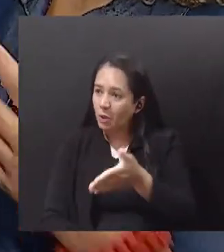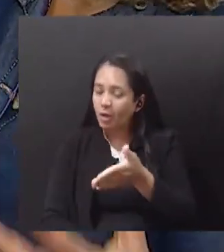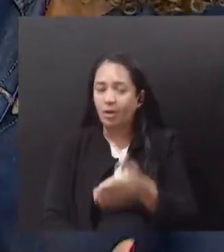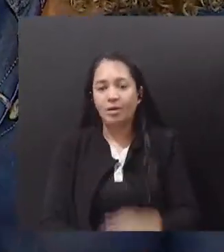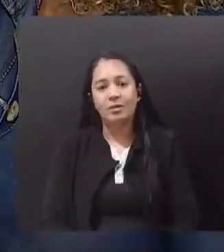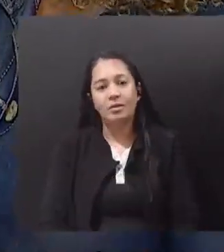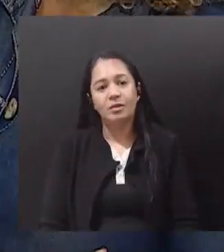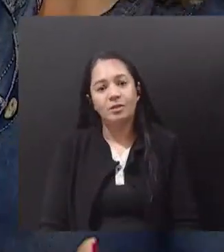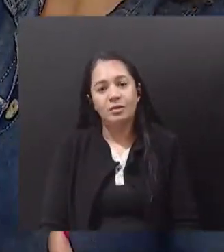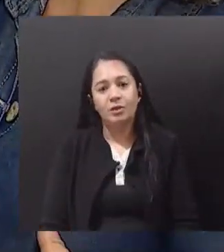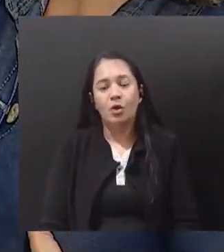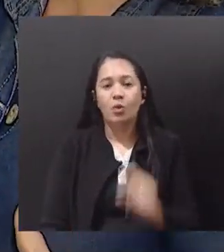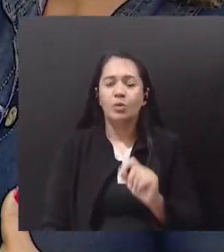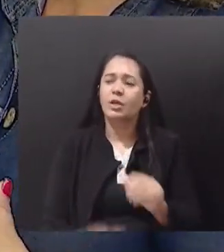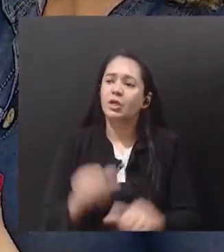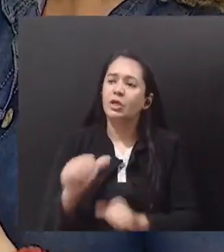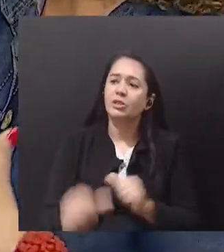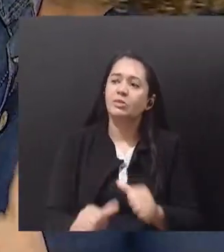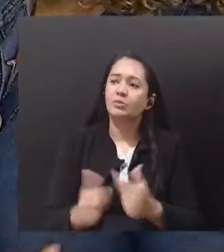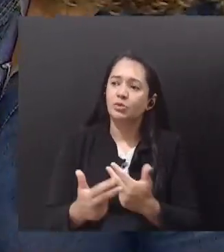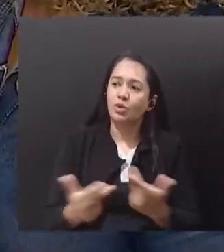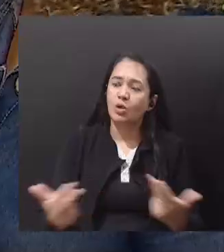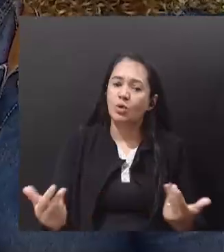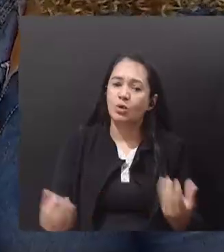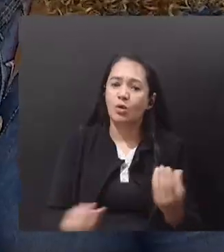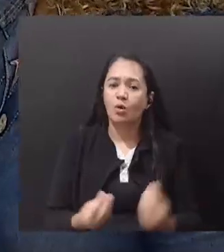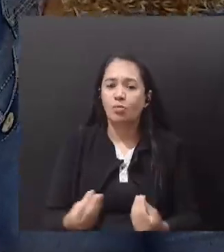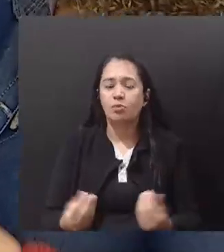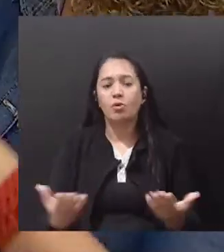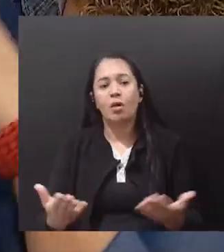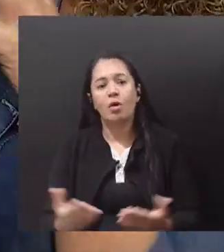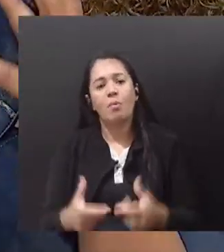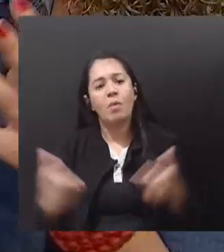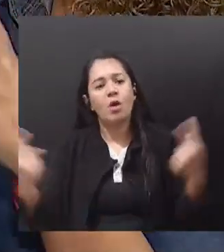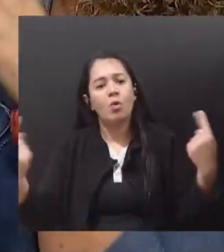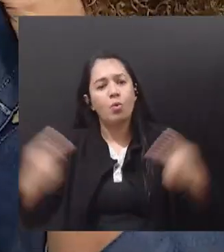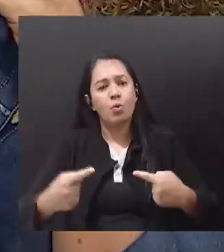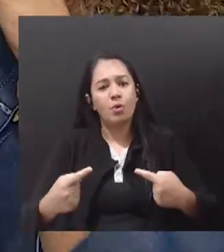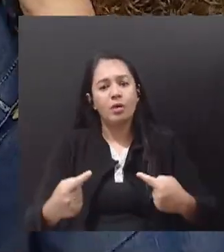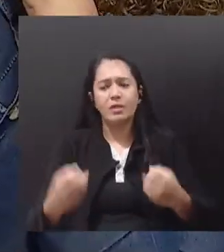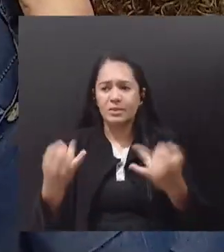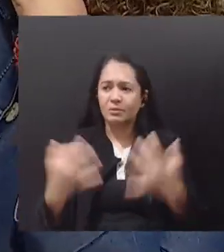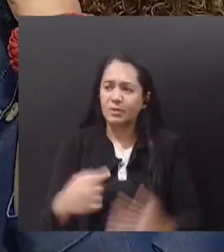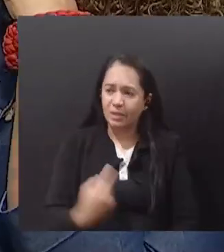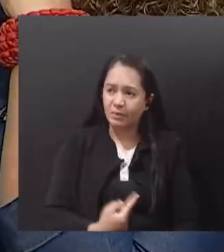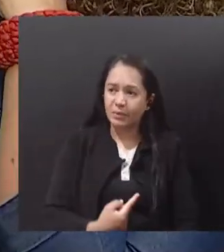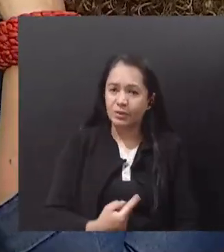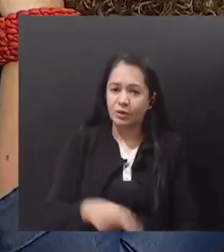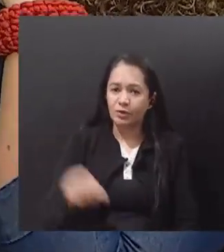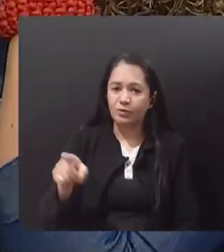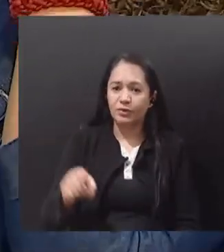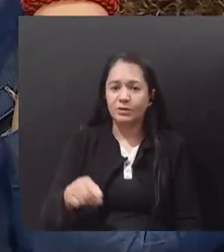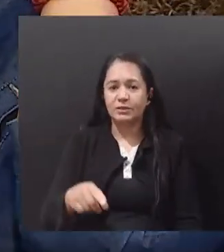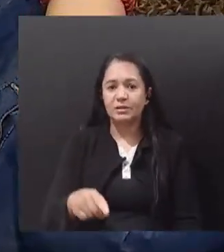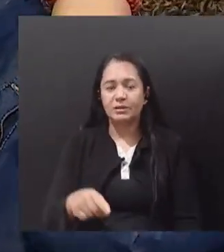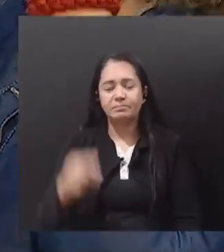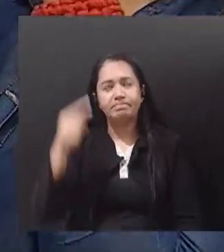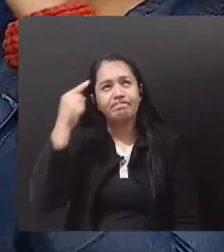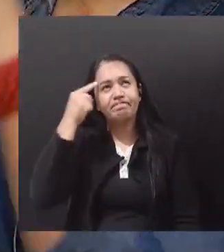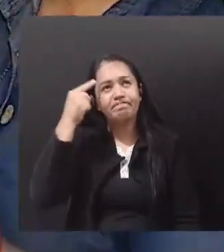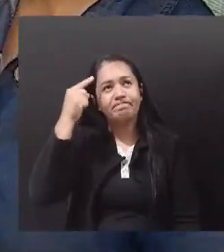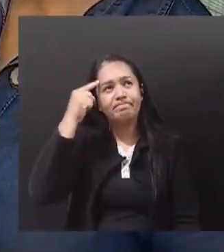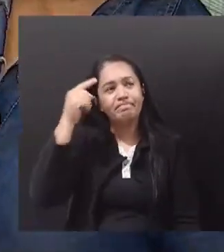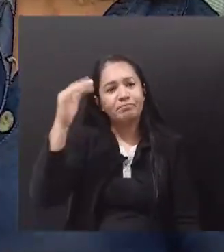que mudou alguma coisa? Qual foi o maior desafio? Conta um pouquinho quando você faz essa